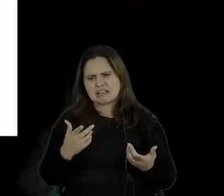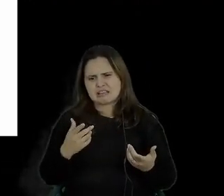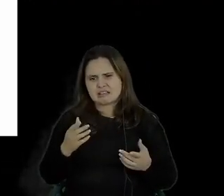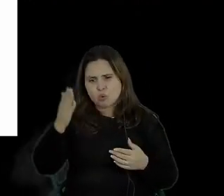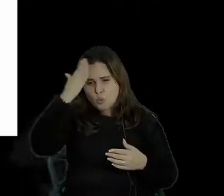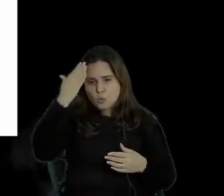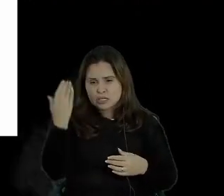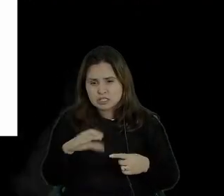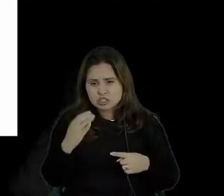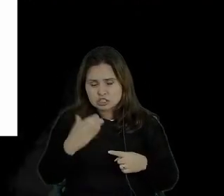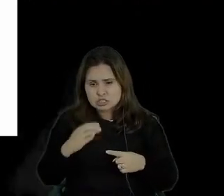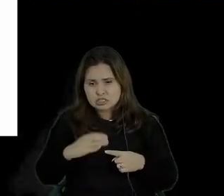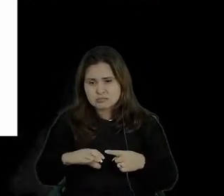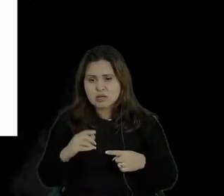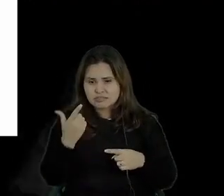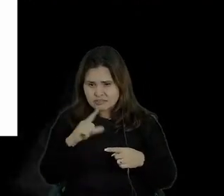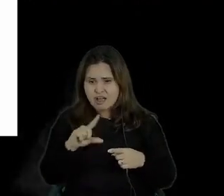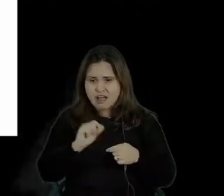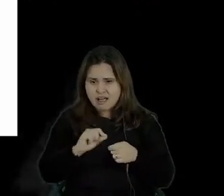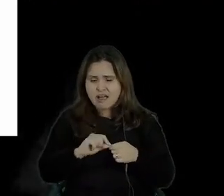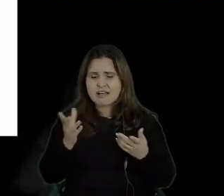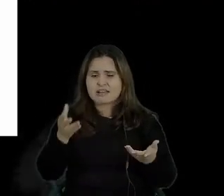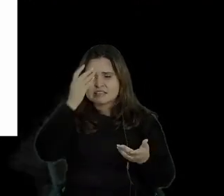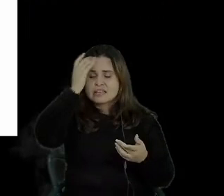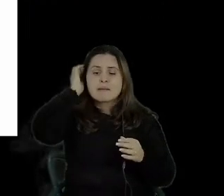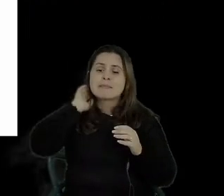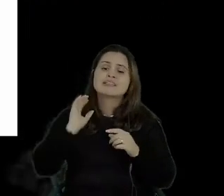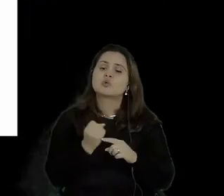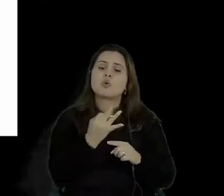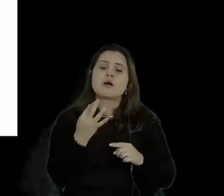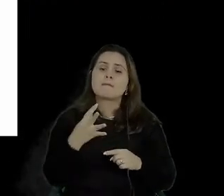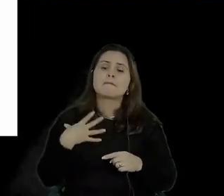Faz! Mas quantos sobreviveram?